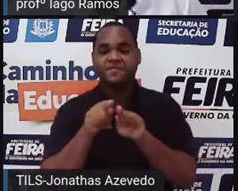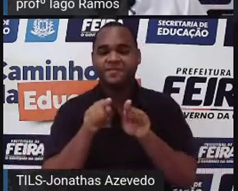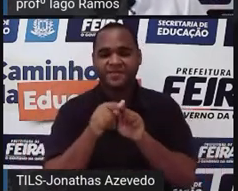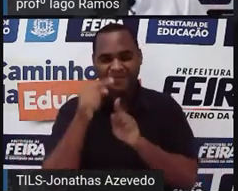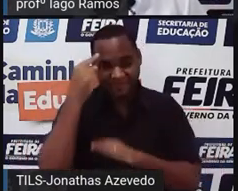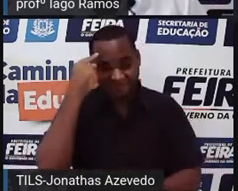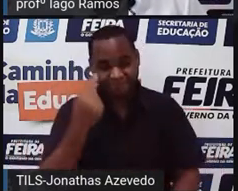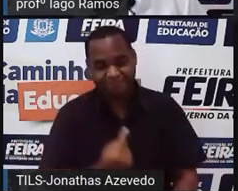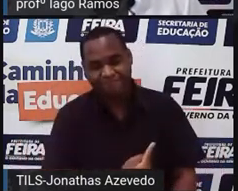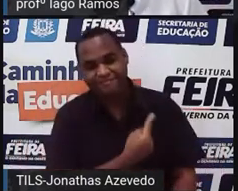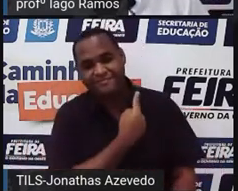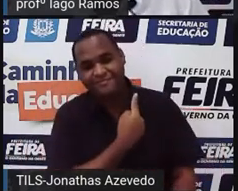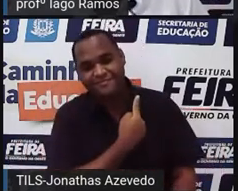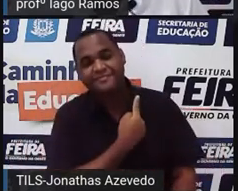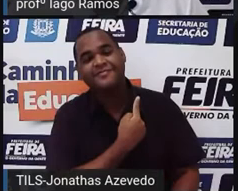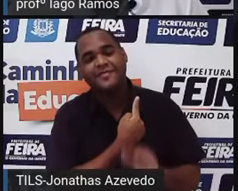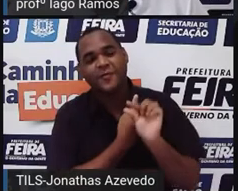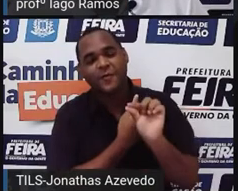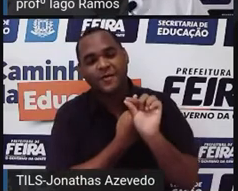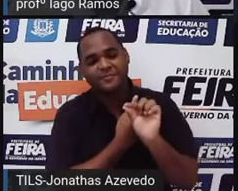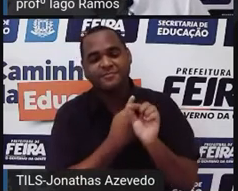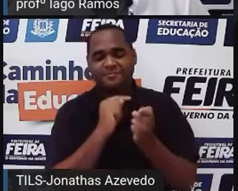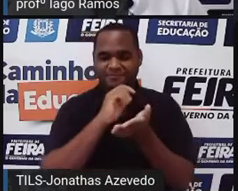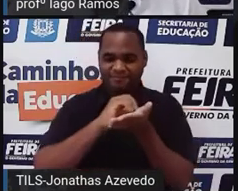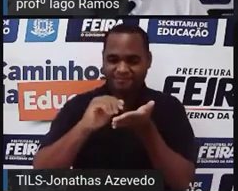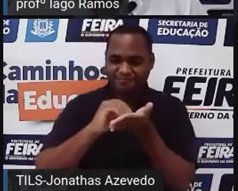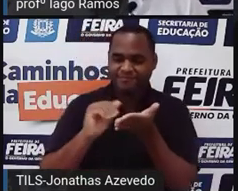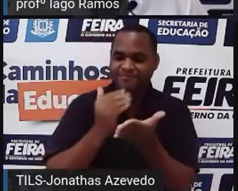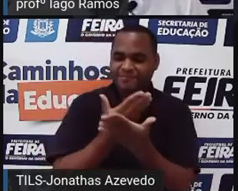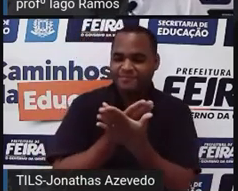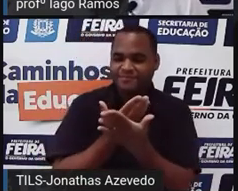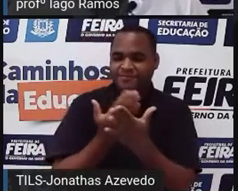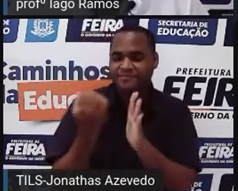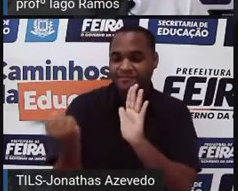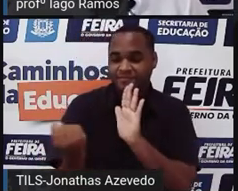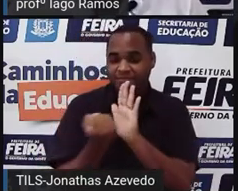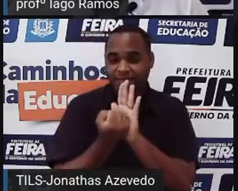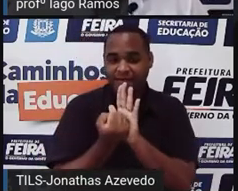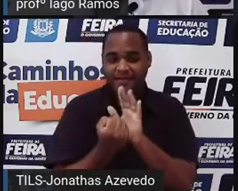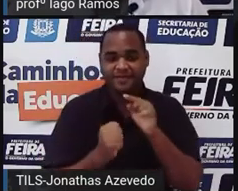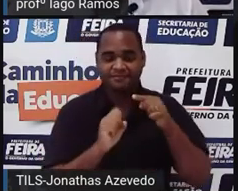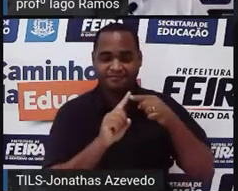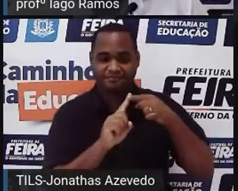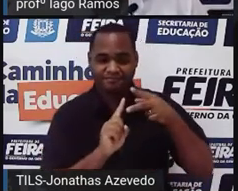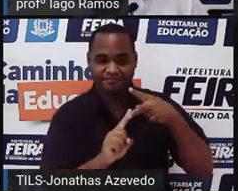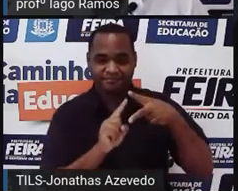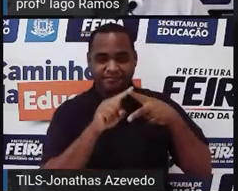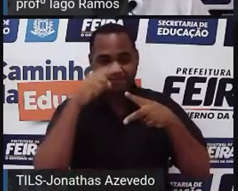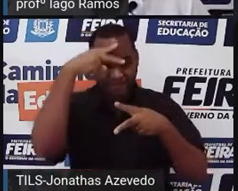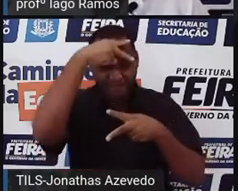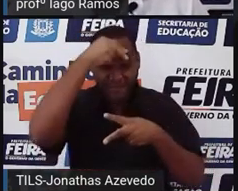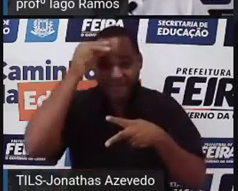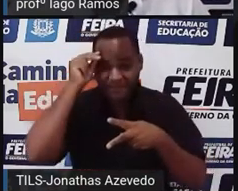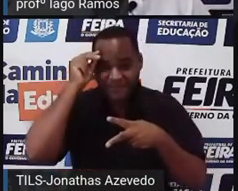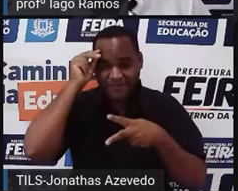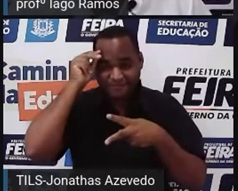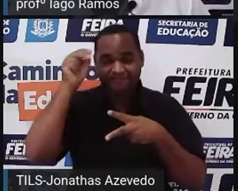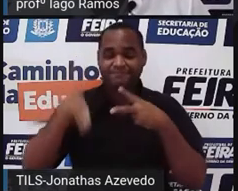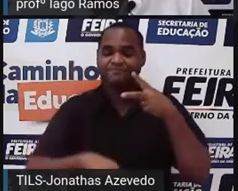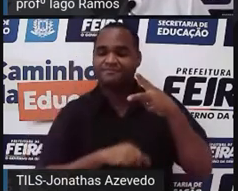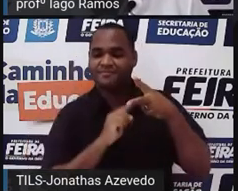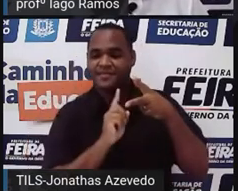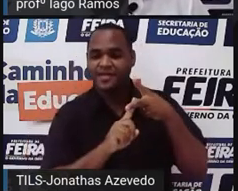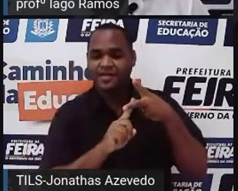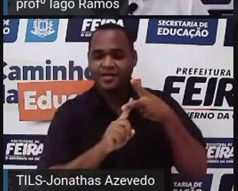Secretaria Municipal de Educação de Feira de Santana, que tem as logomarcas da Prefeitura Municipal de Feira e